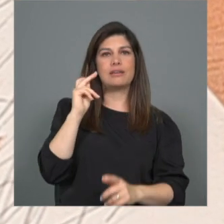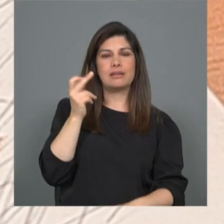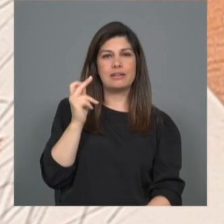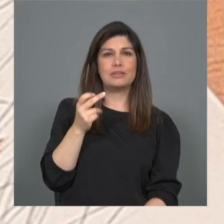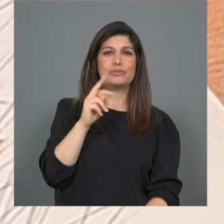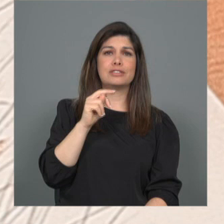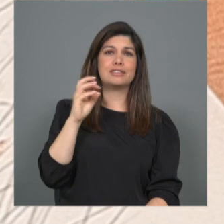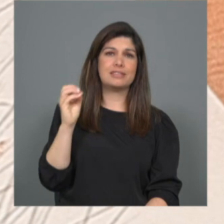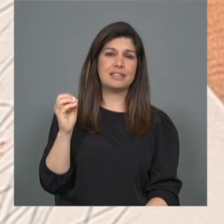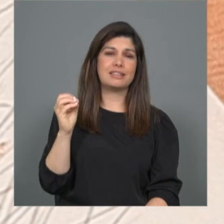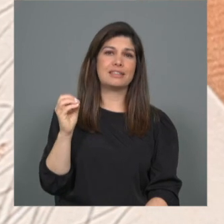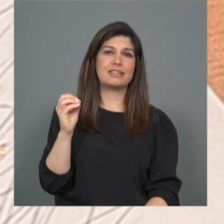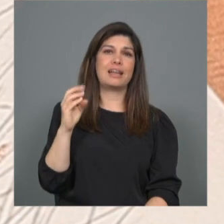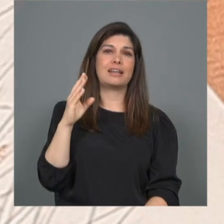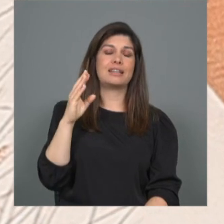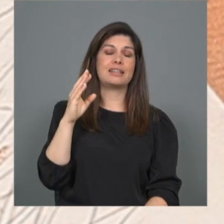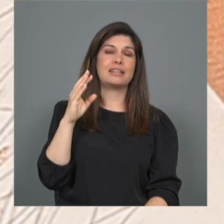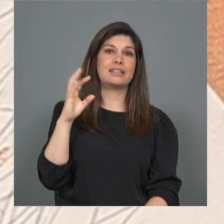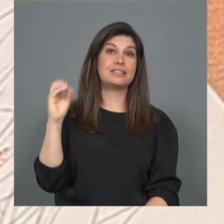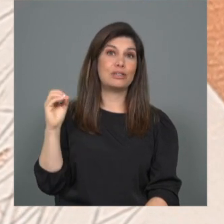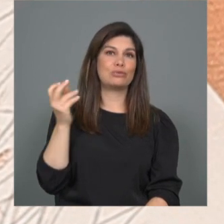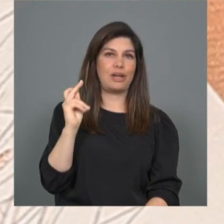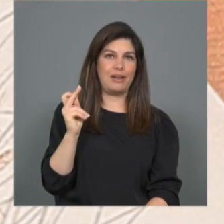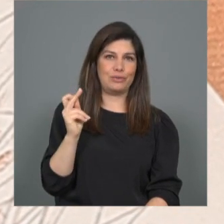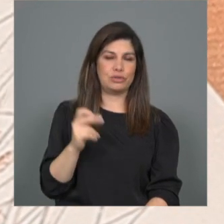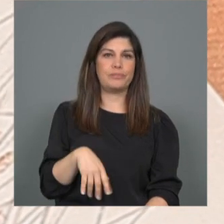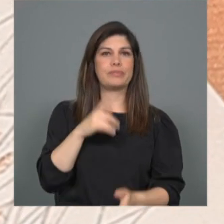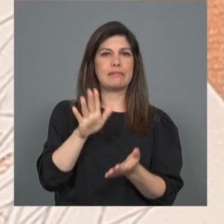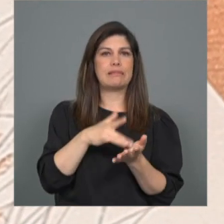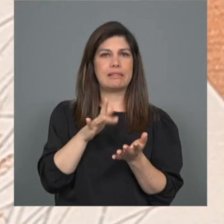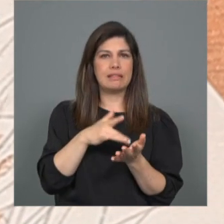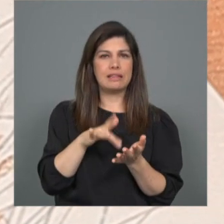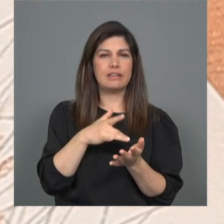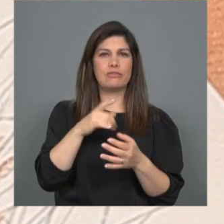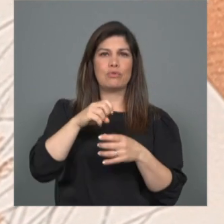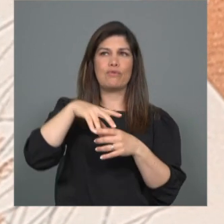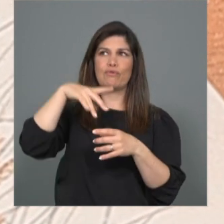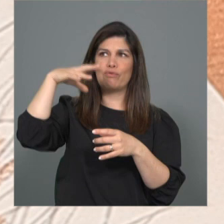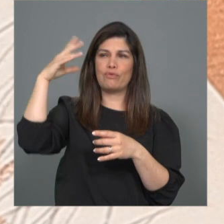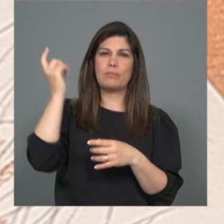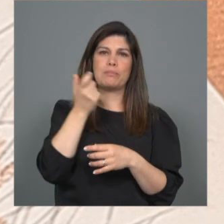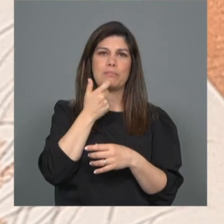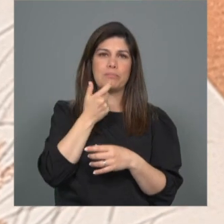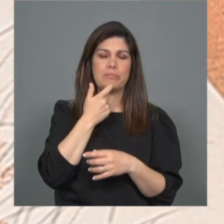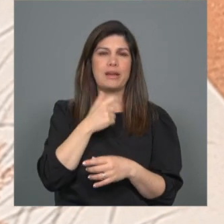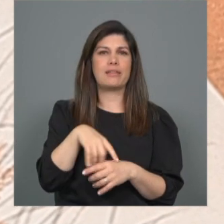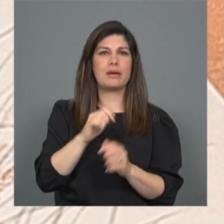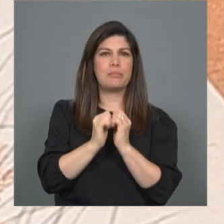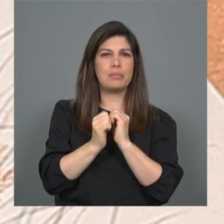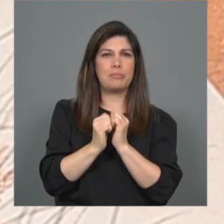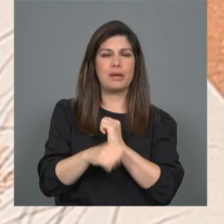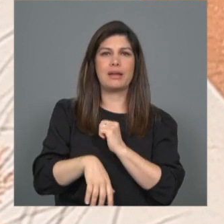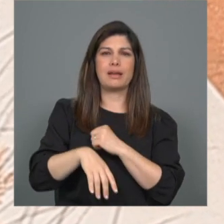séculos. Livros de fumo, de pedra, de argila, de papiro, de seda, de